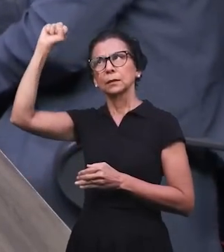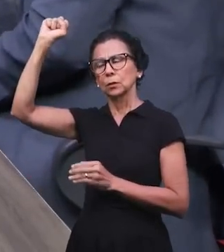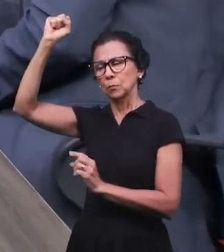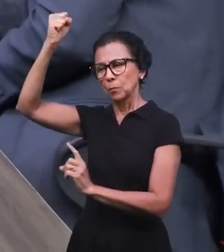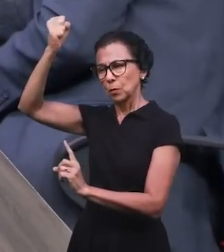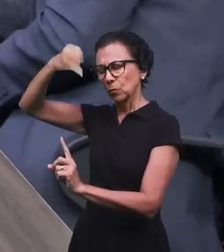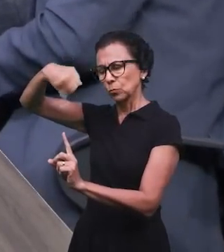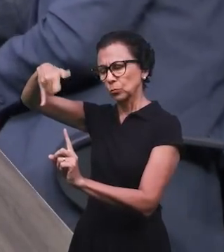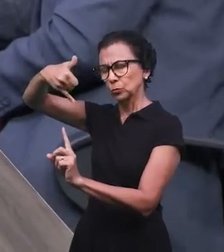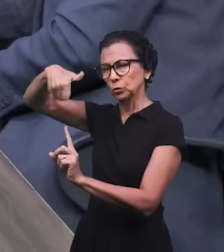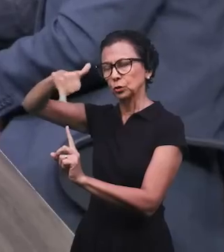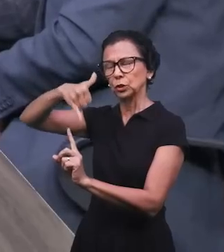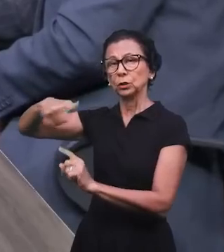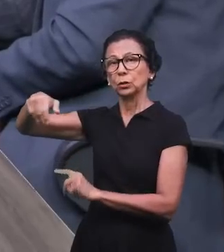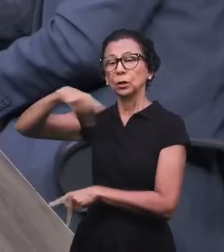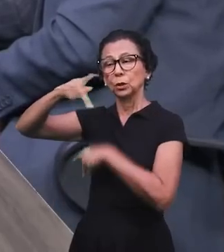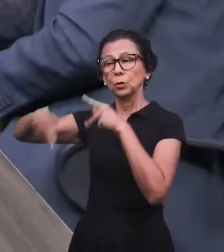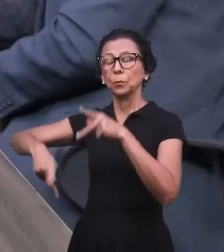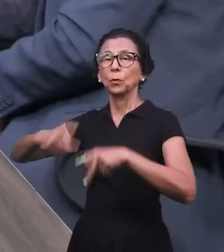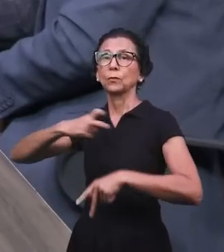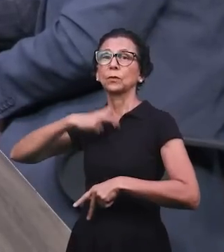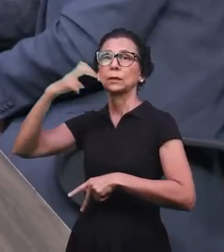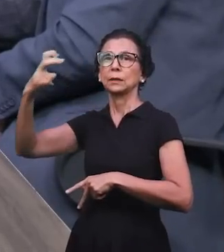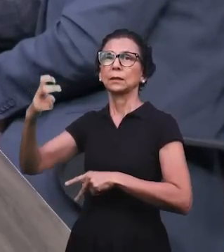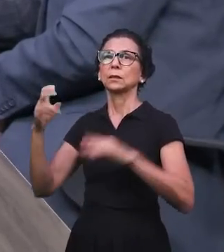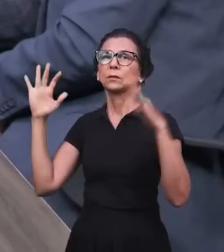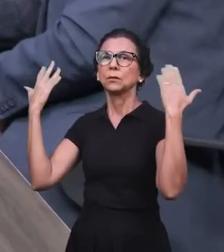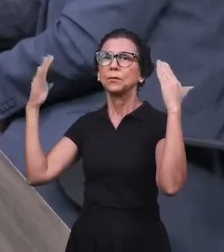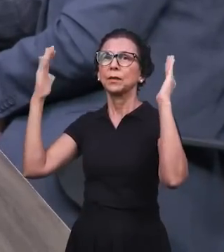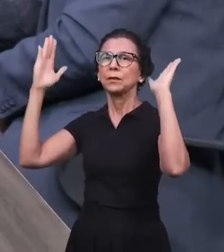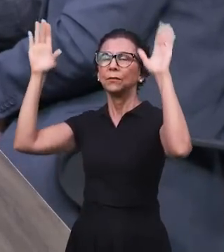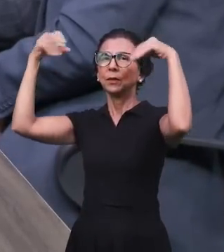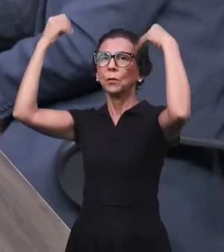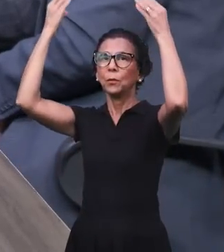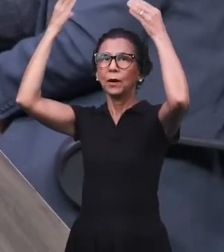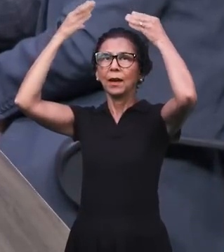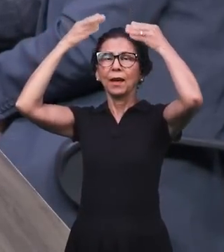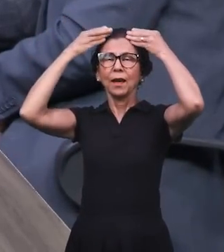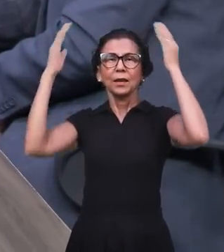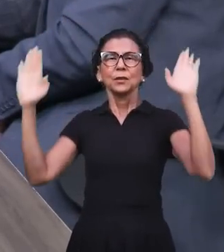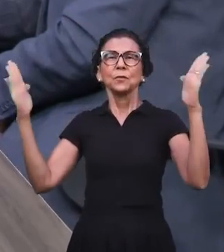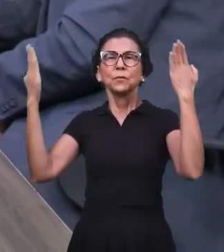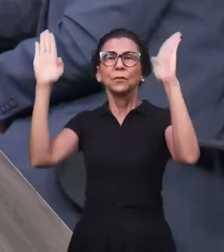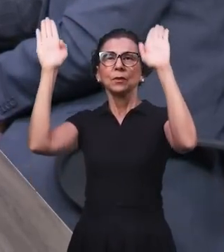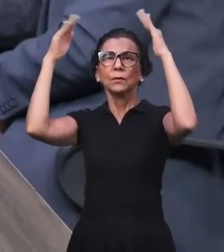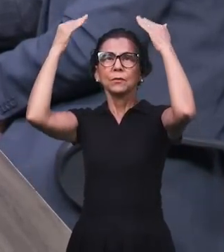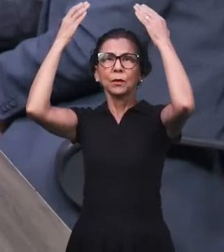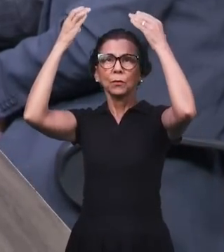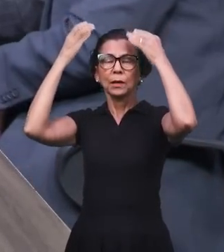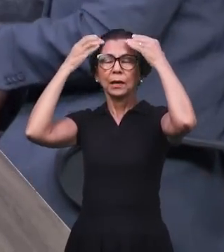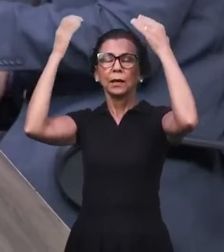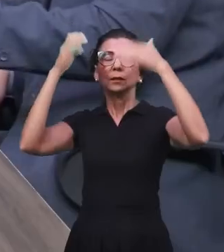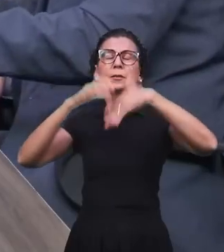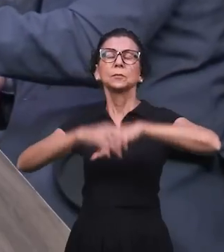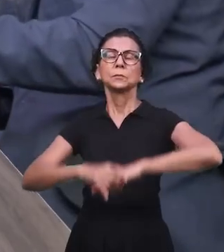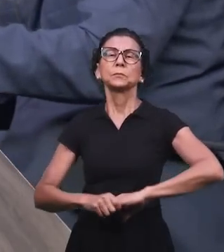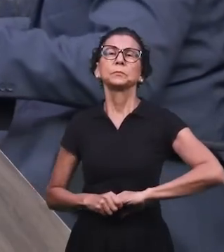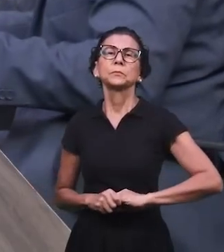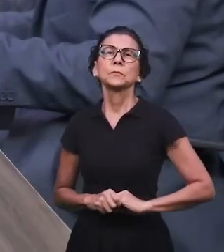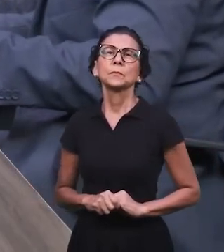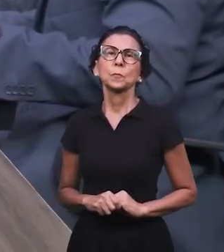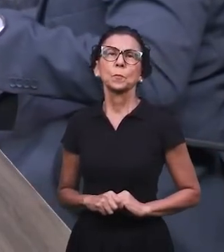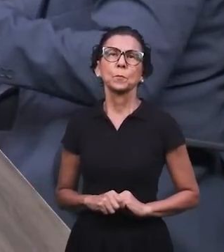que sai de lá, ele vem transitando pelo vale, porque esse aqui é um vale, né? Vinha batendo tanto ali, né? Vinha batendo